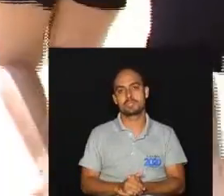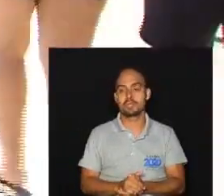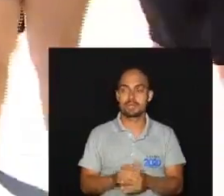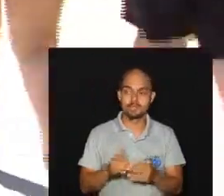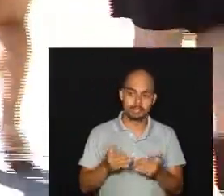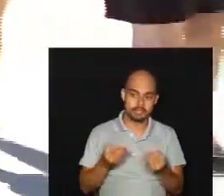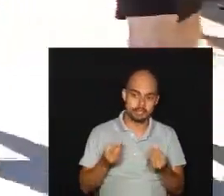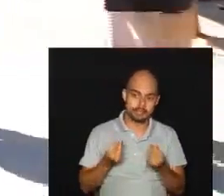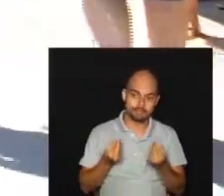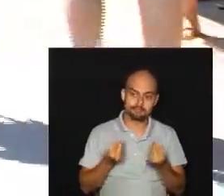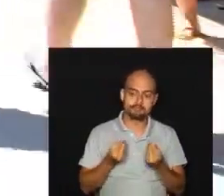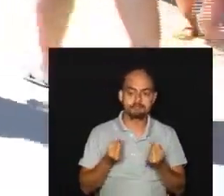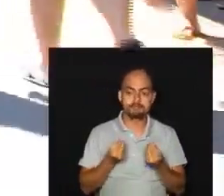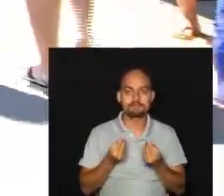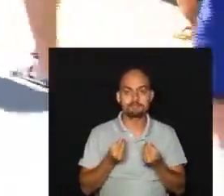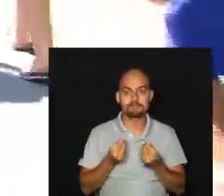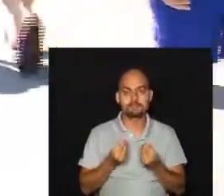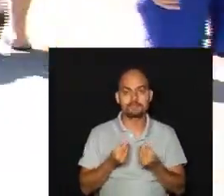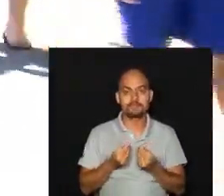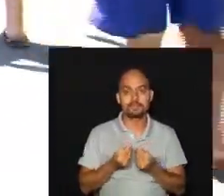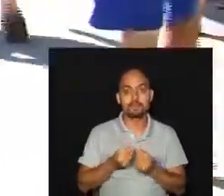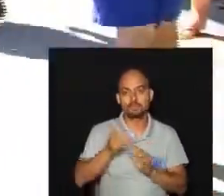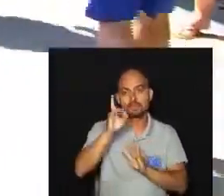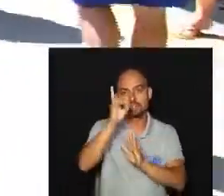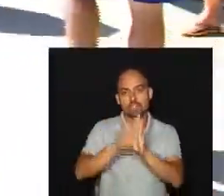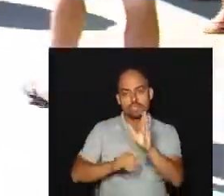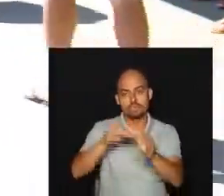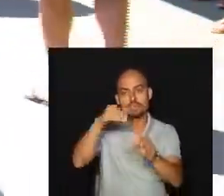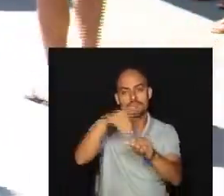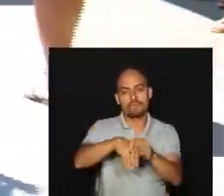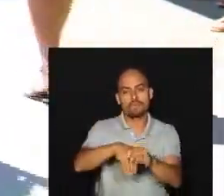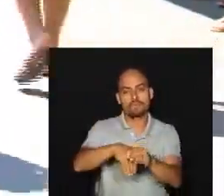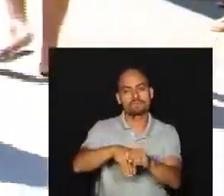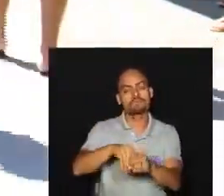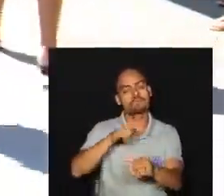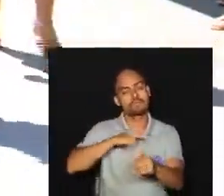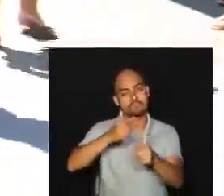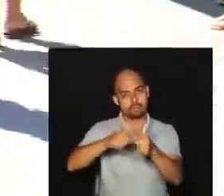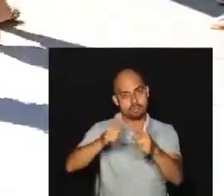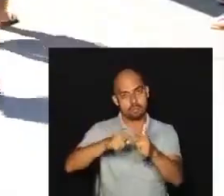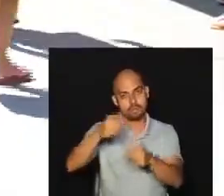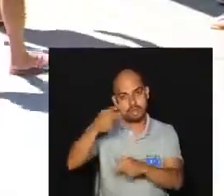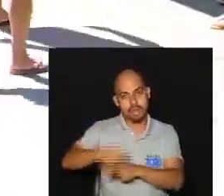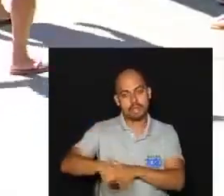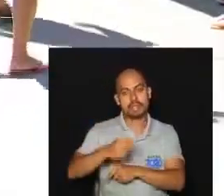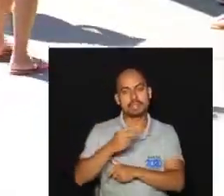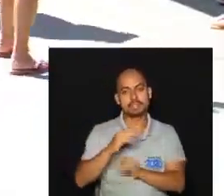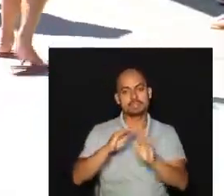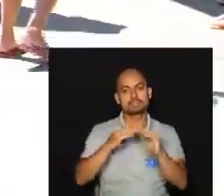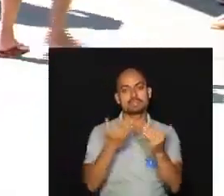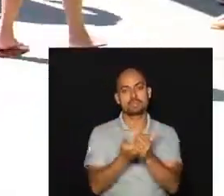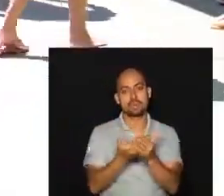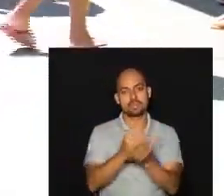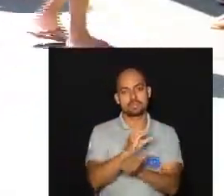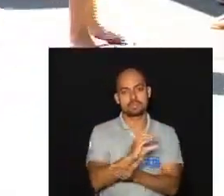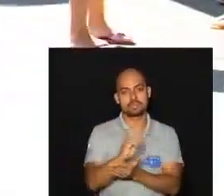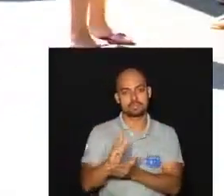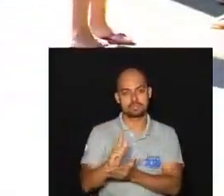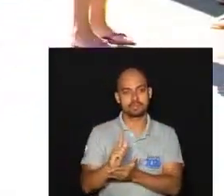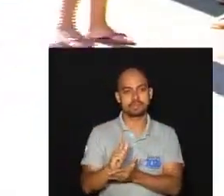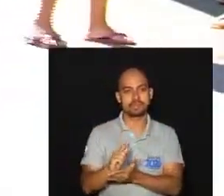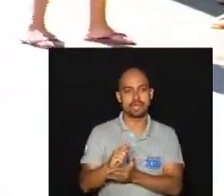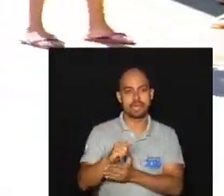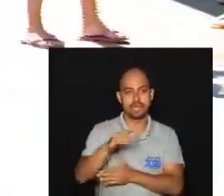justamente exercer esse direito ao voto aqui na escola do Campo Grande. Lembrando que